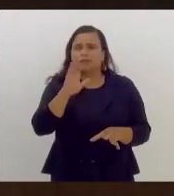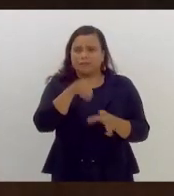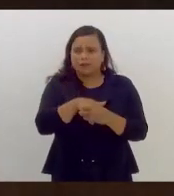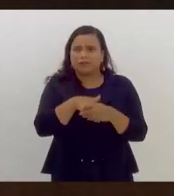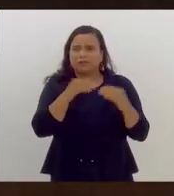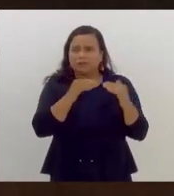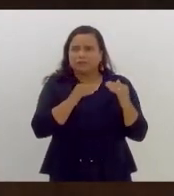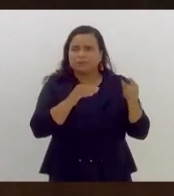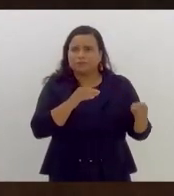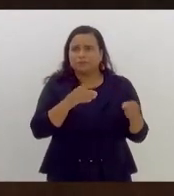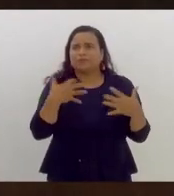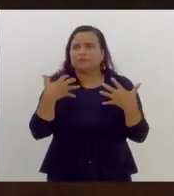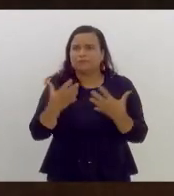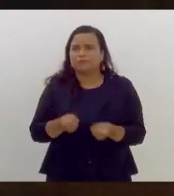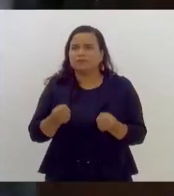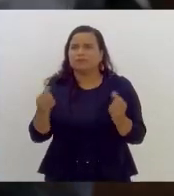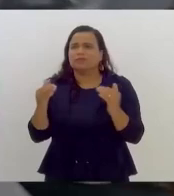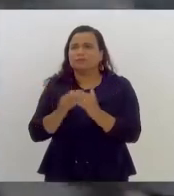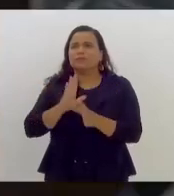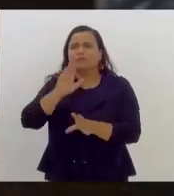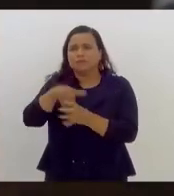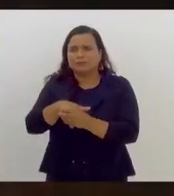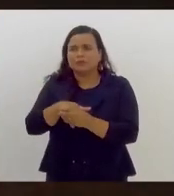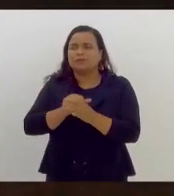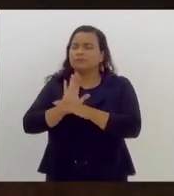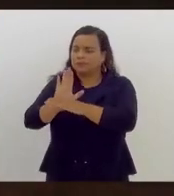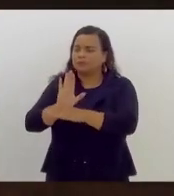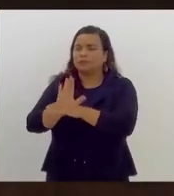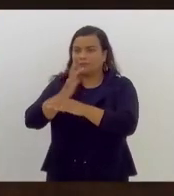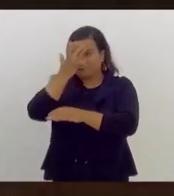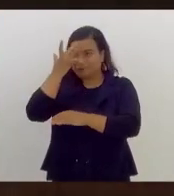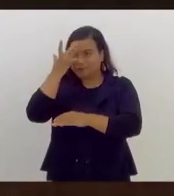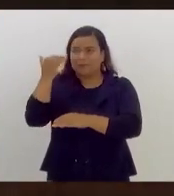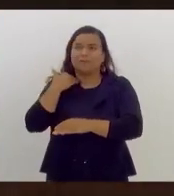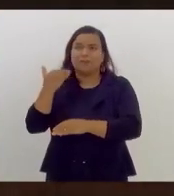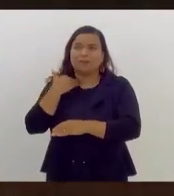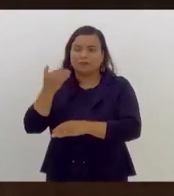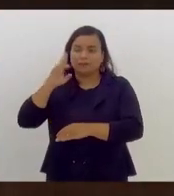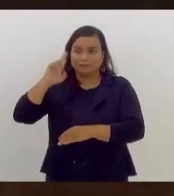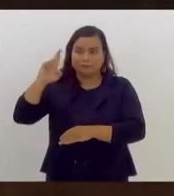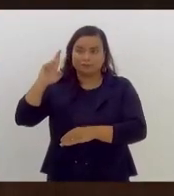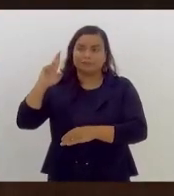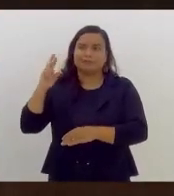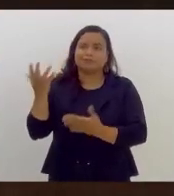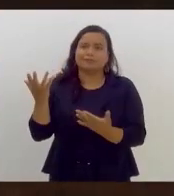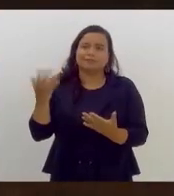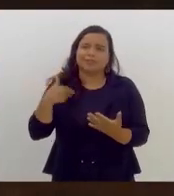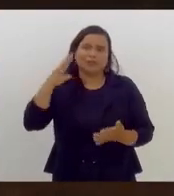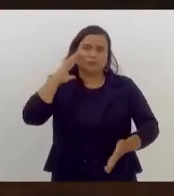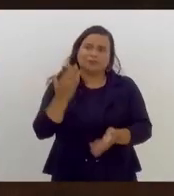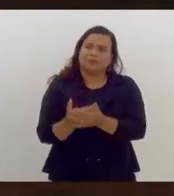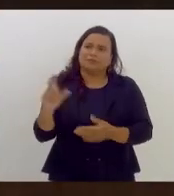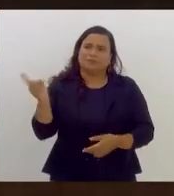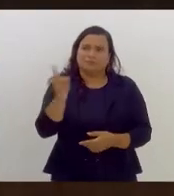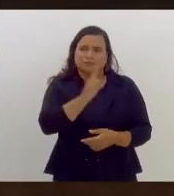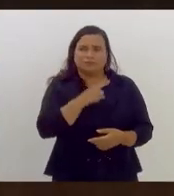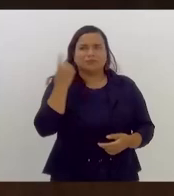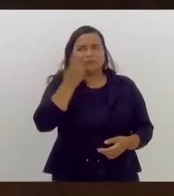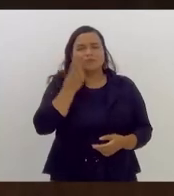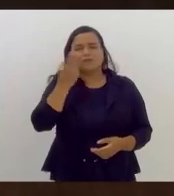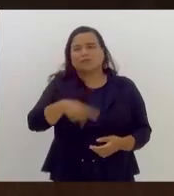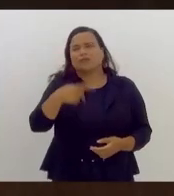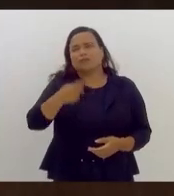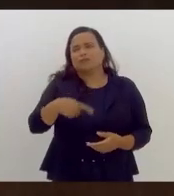dos grandes banqueiros desse país, senhor presidente. E eu não acredito nem que os deputados